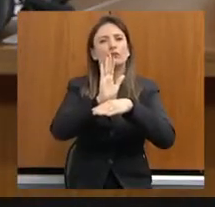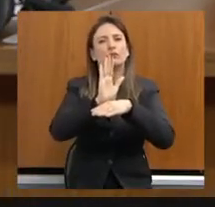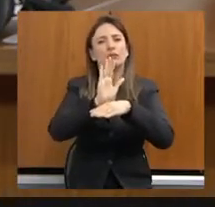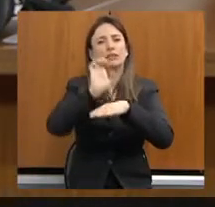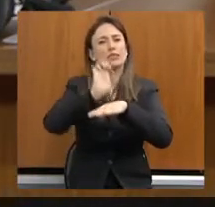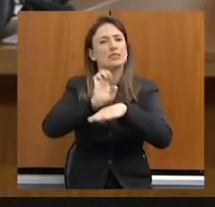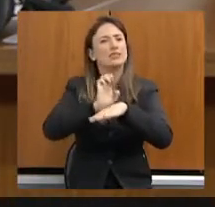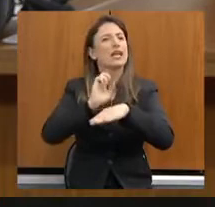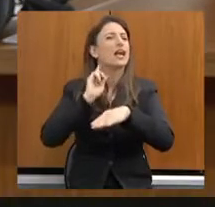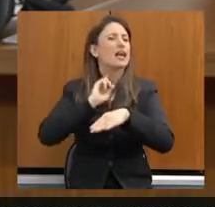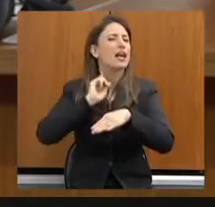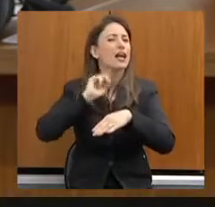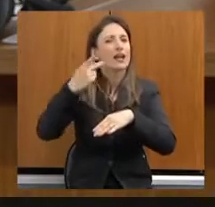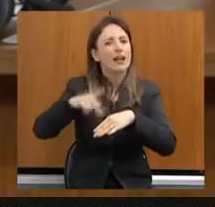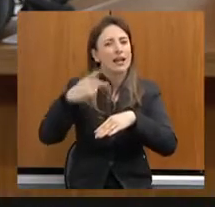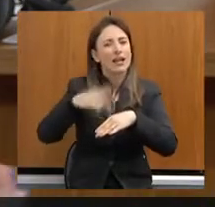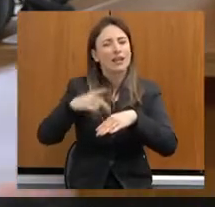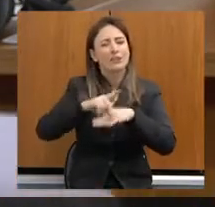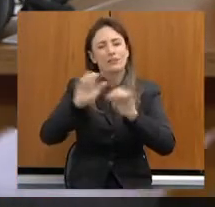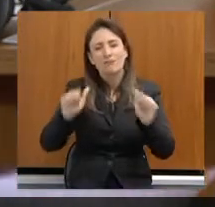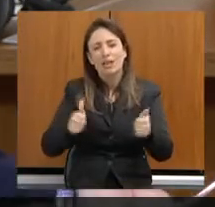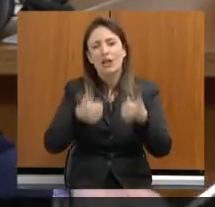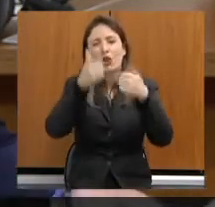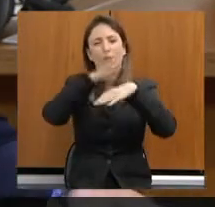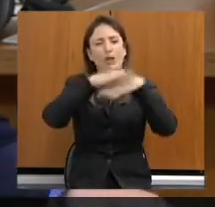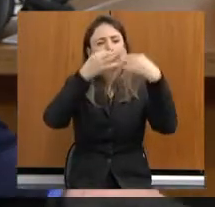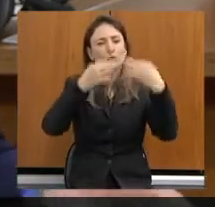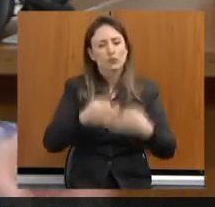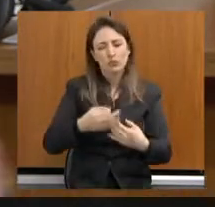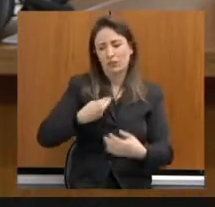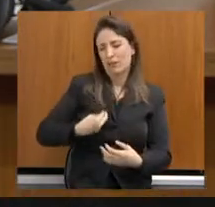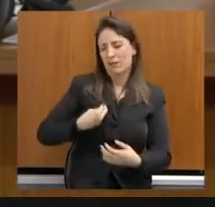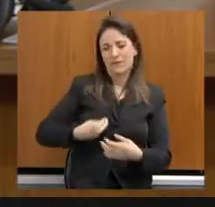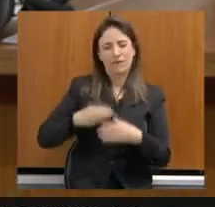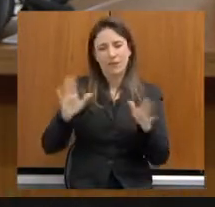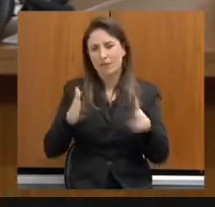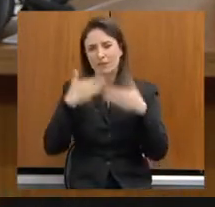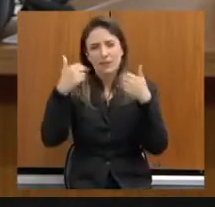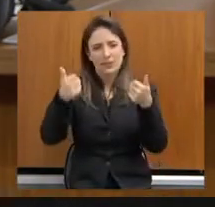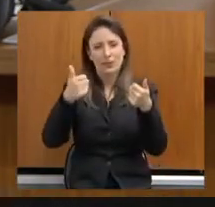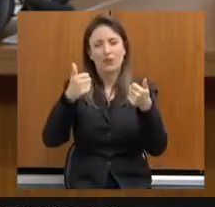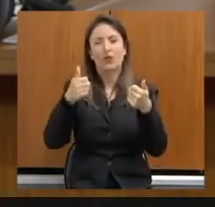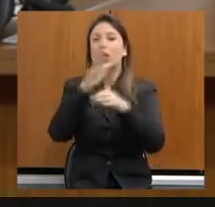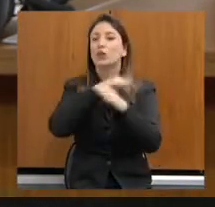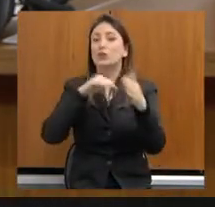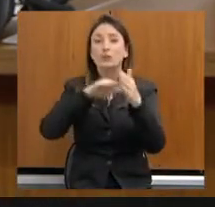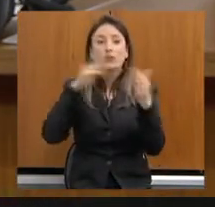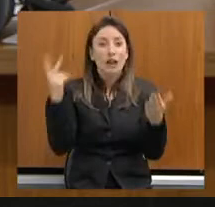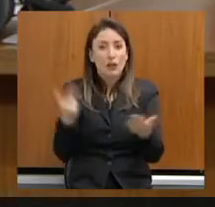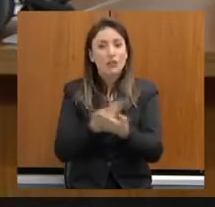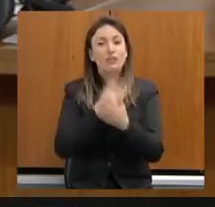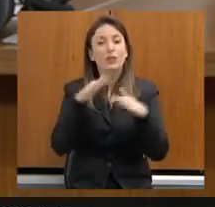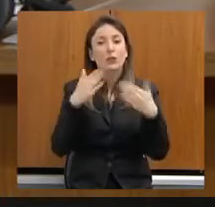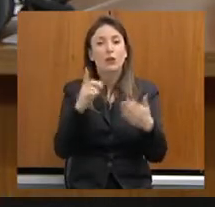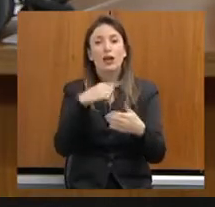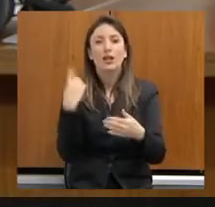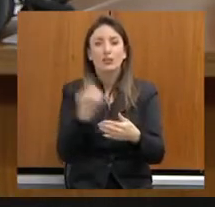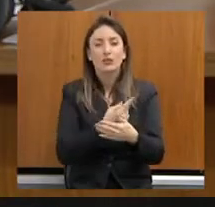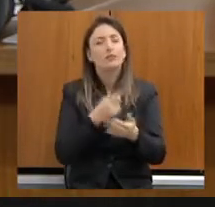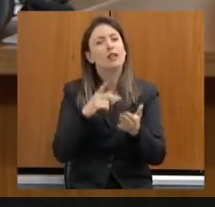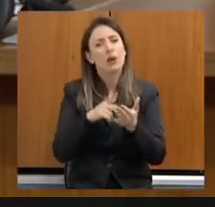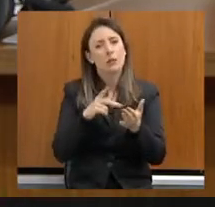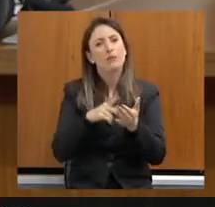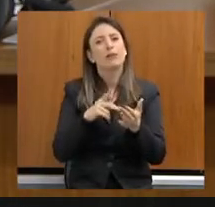mais justo é uma vida mais dia e onde e tudo isso vai acontecer quando a gente realmente puder